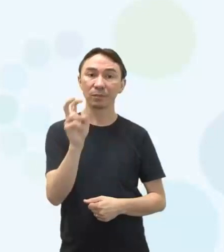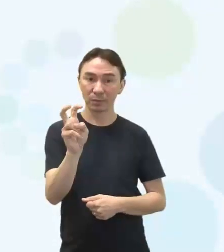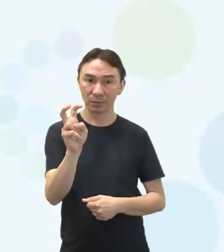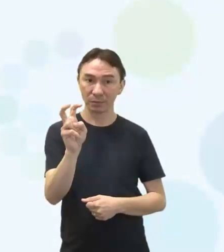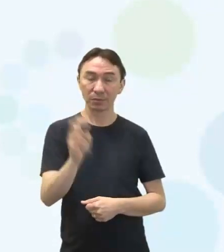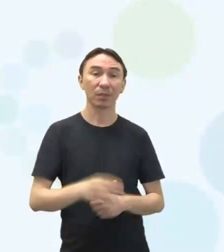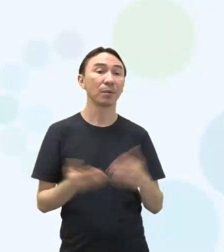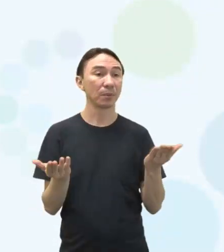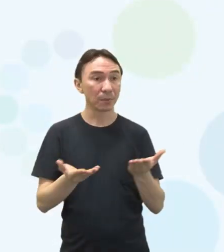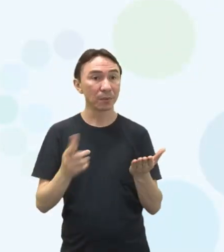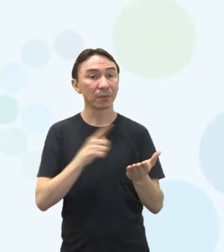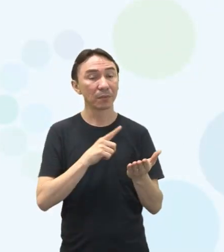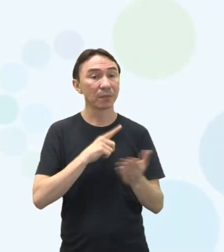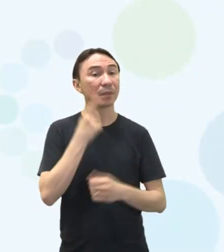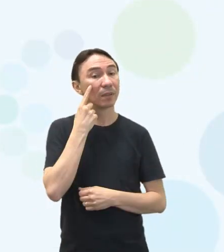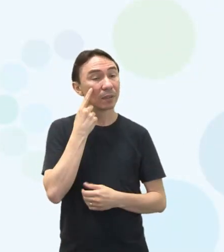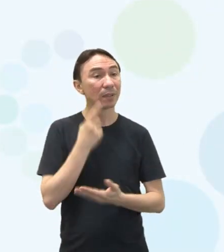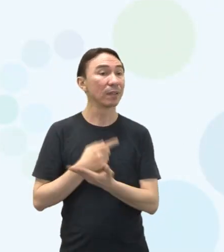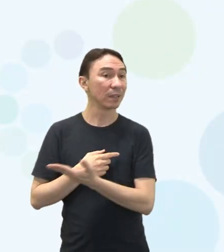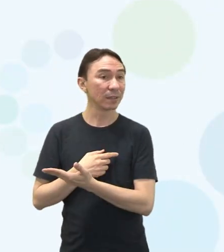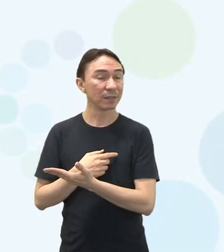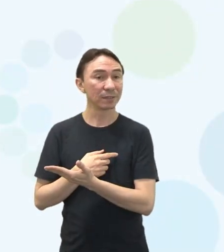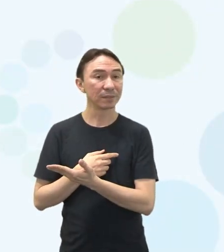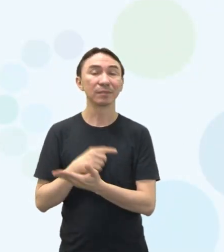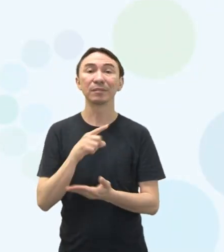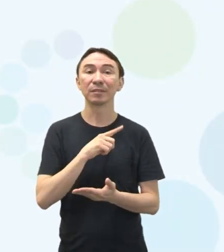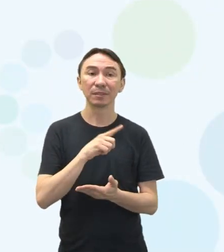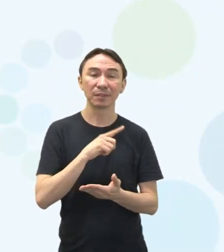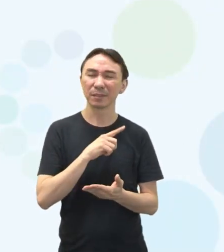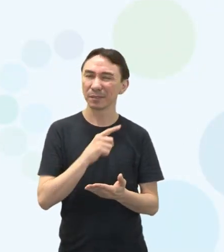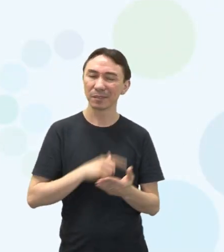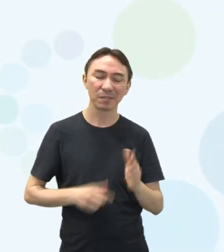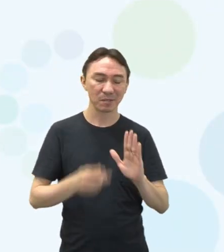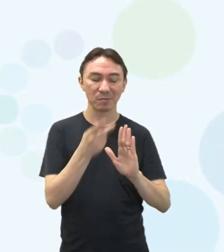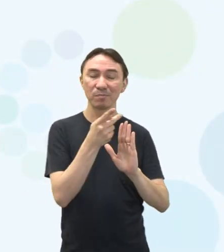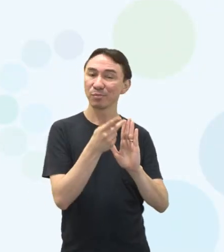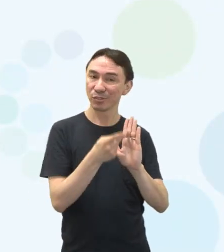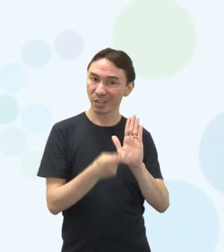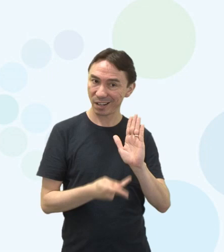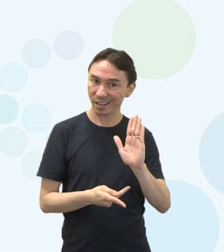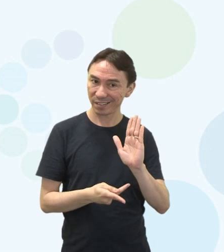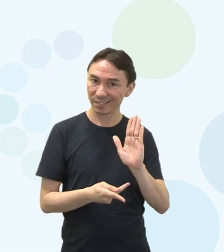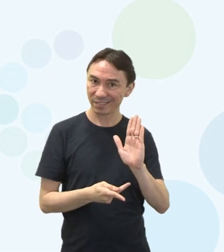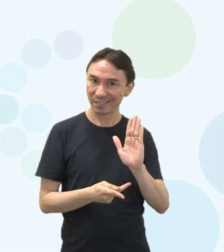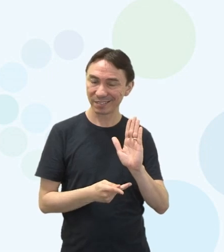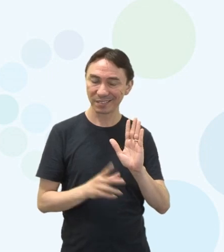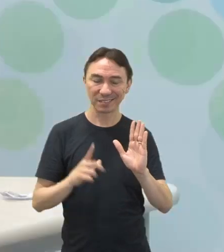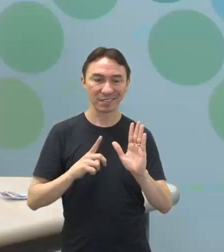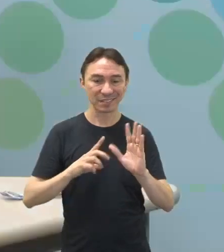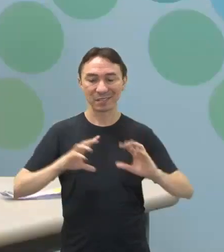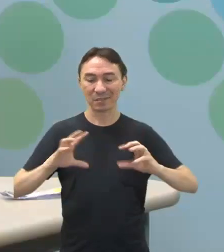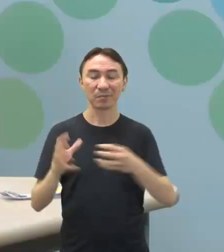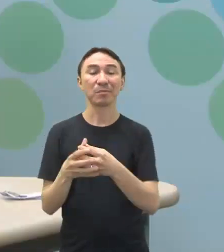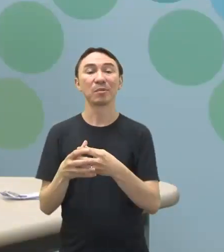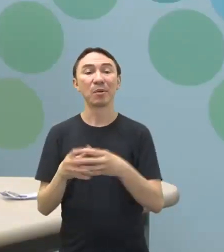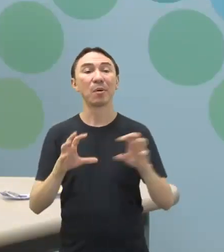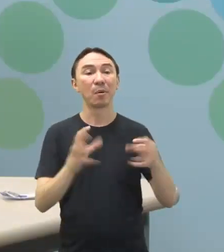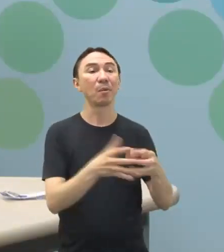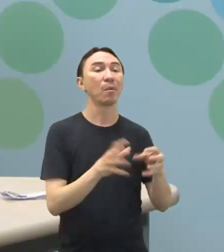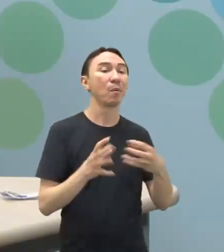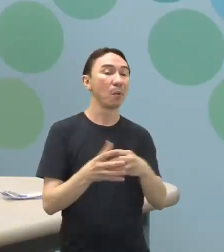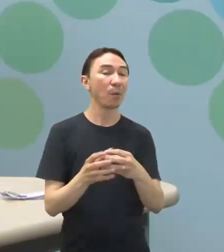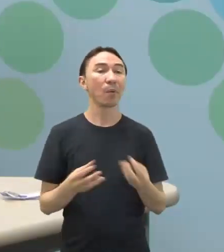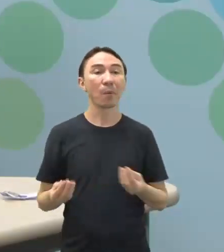falar do agrupamento por projetos muito bem para essa última temática iremos abordar os